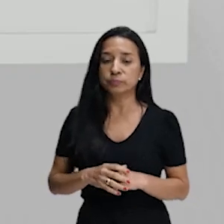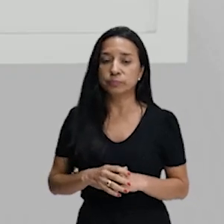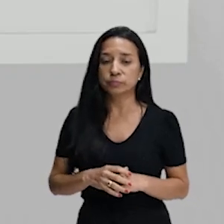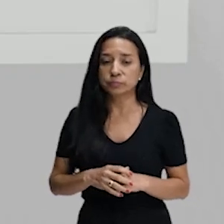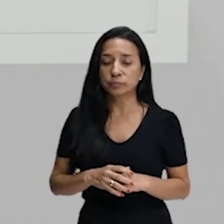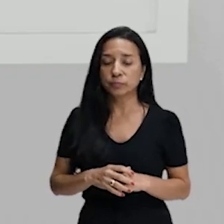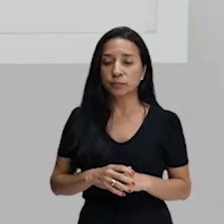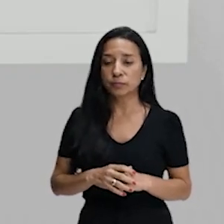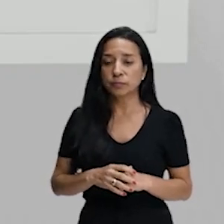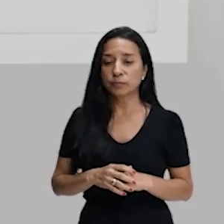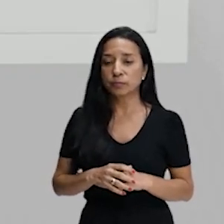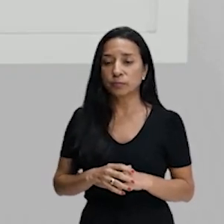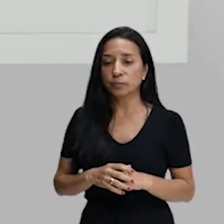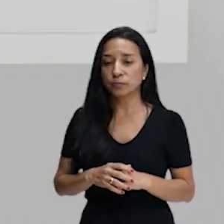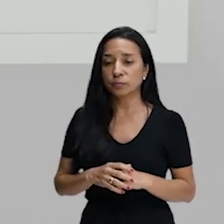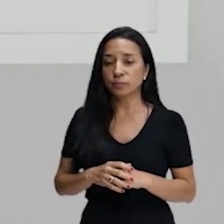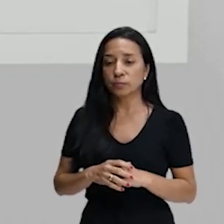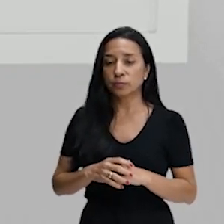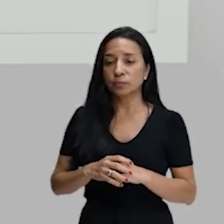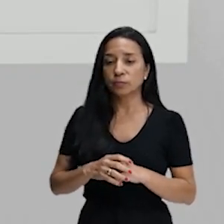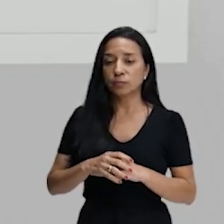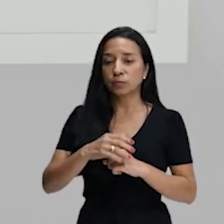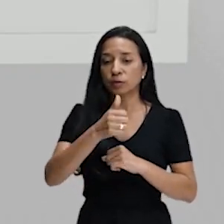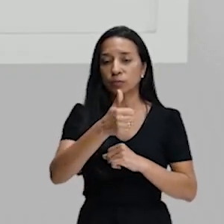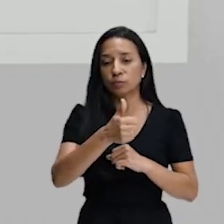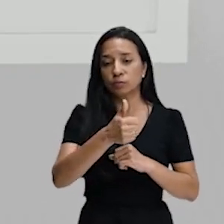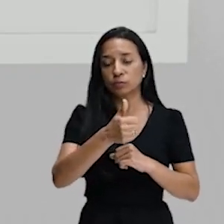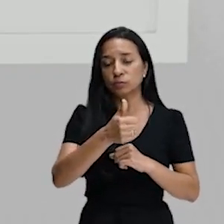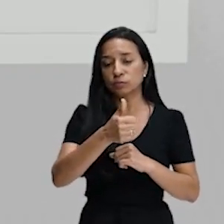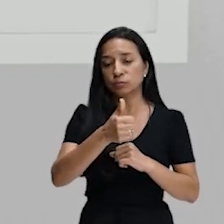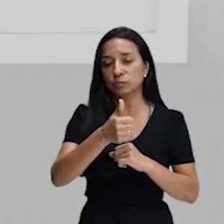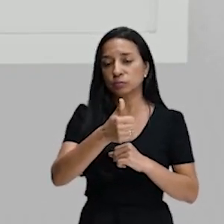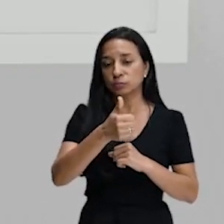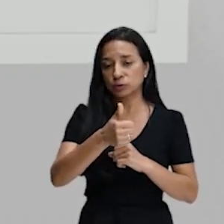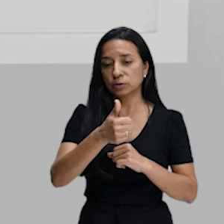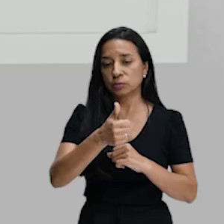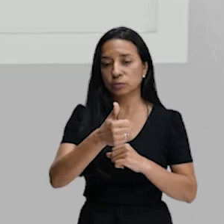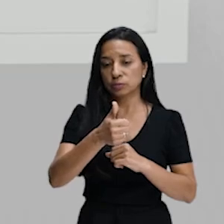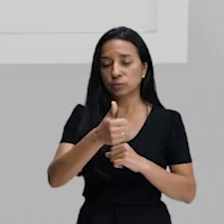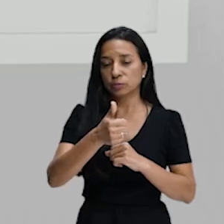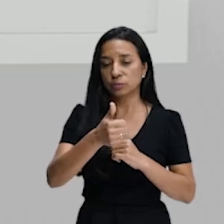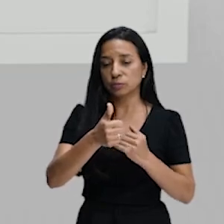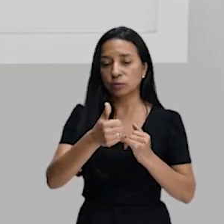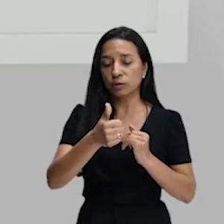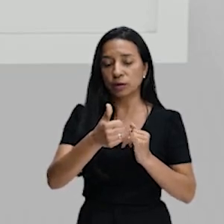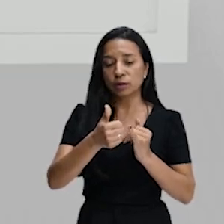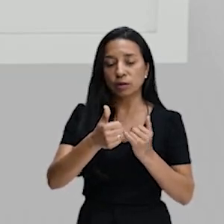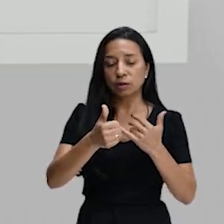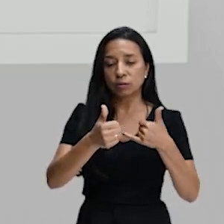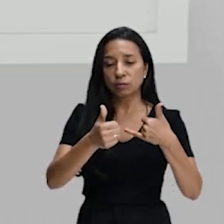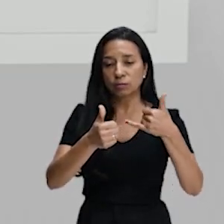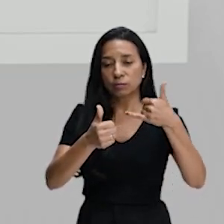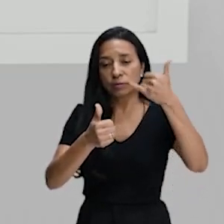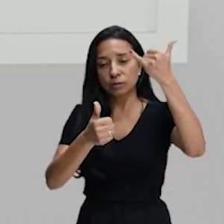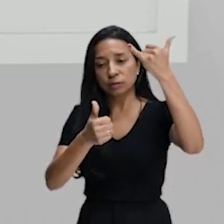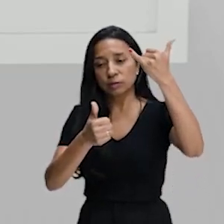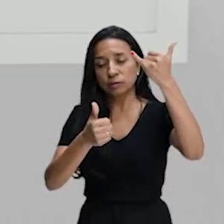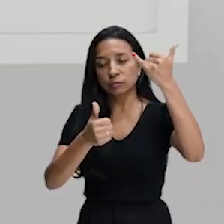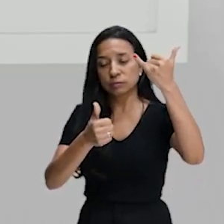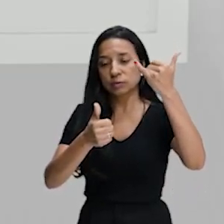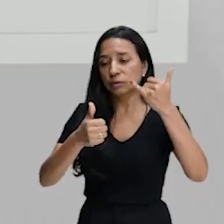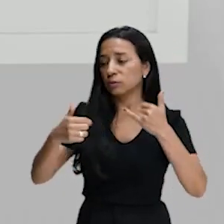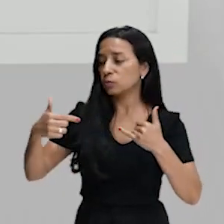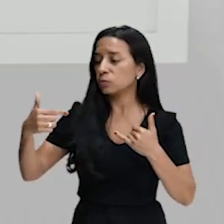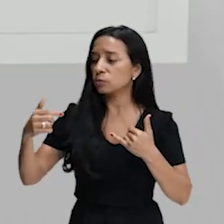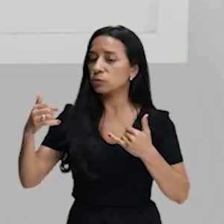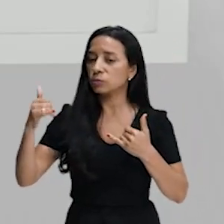certo? Ele vai entrar, né? E no 2 ele vai sair. Então, para sentidos opostos. Tá